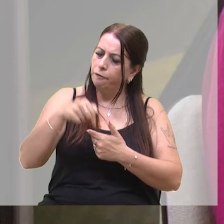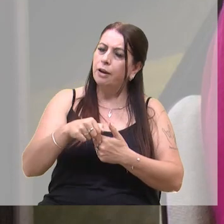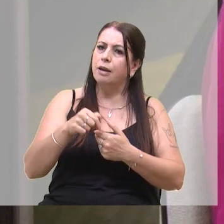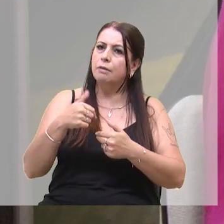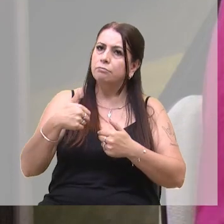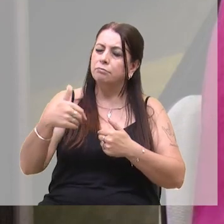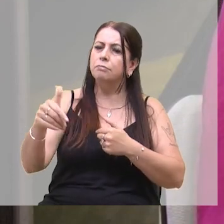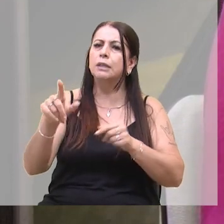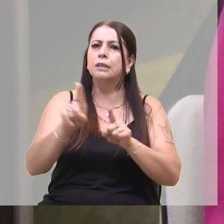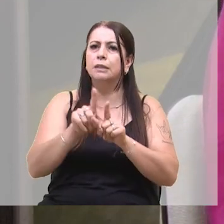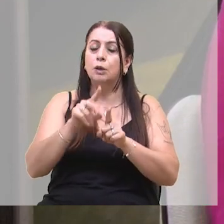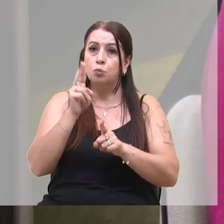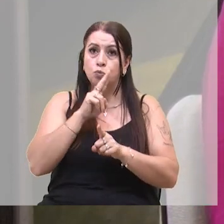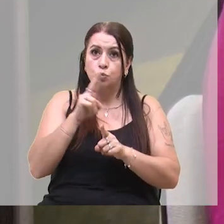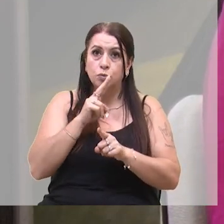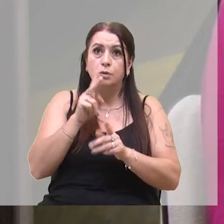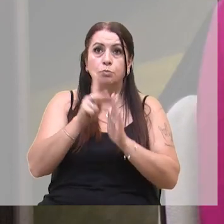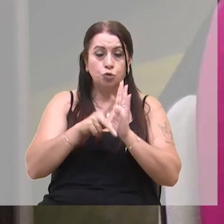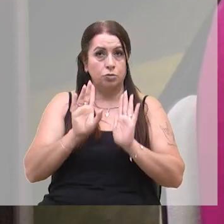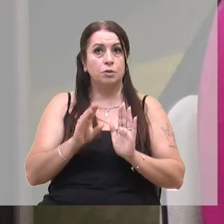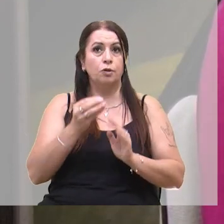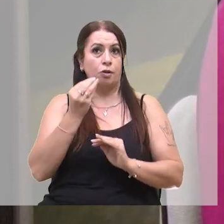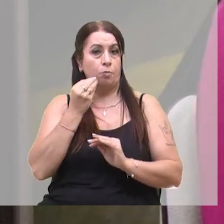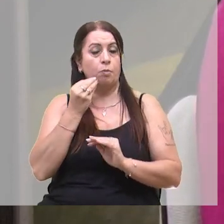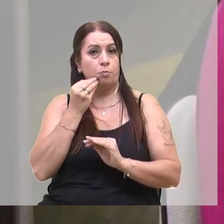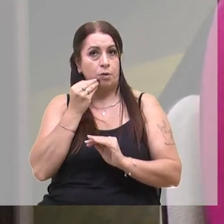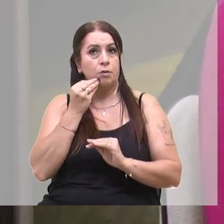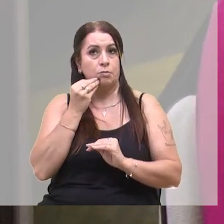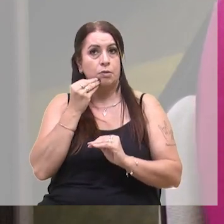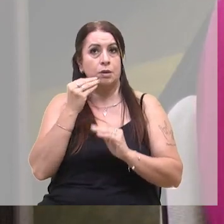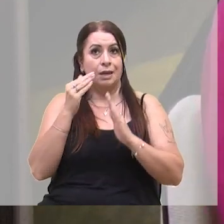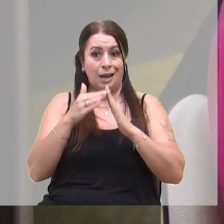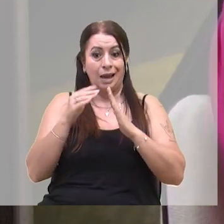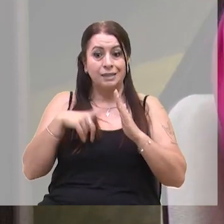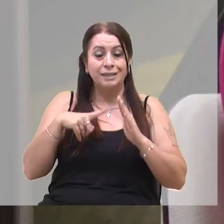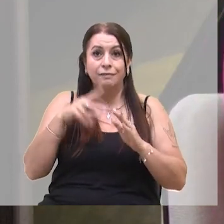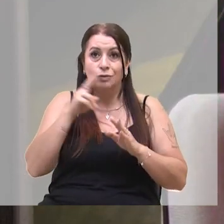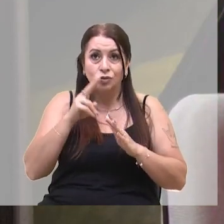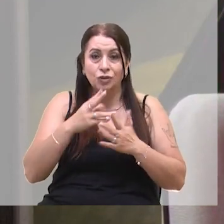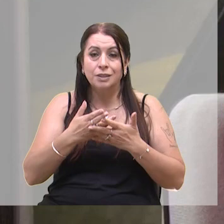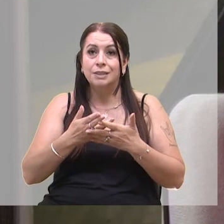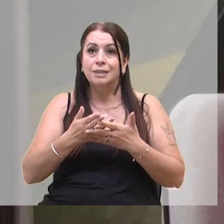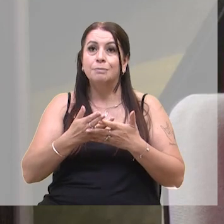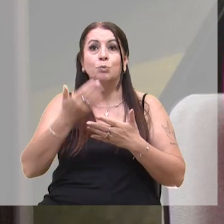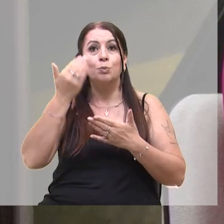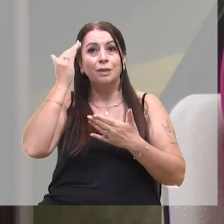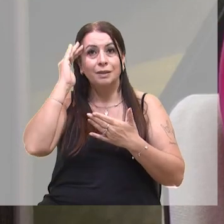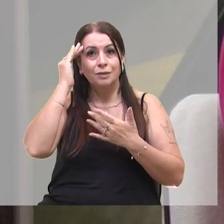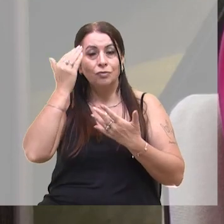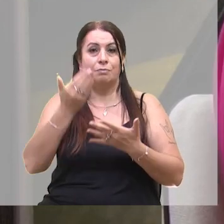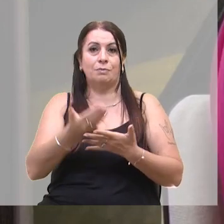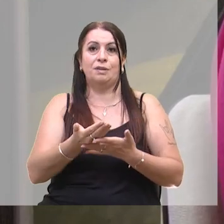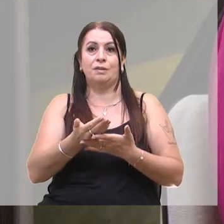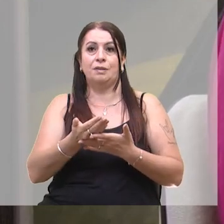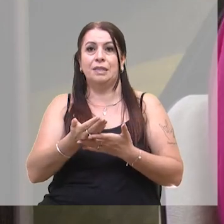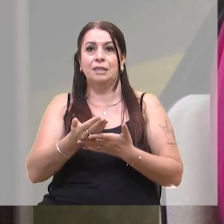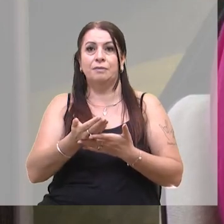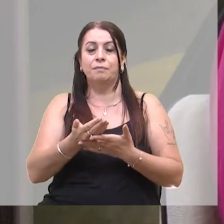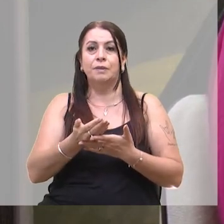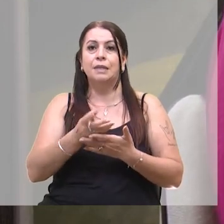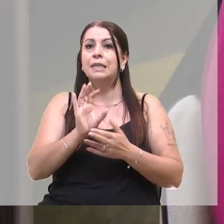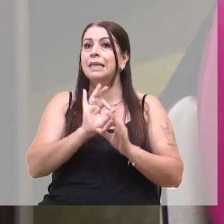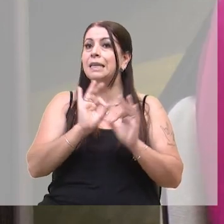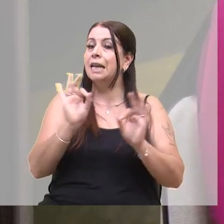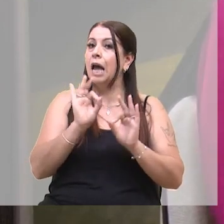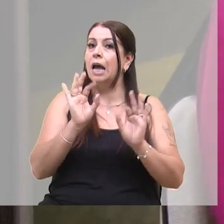que vem, tramita. Bom, nós temos urgência em projetos, obviamente que a casa vai tramitar com urgência, mas com o